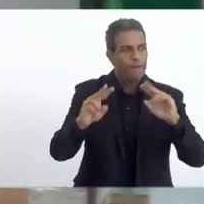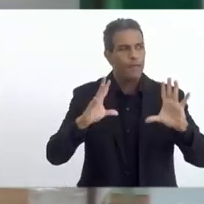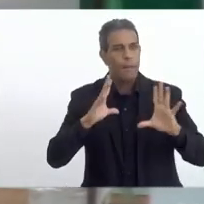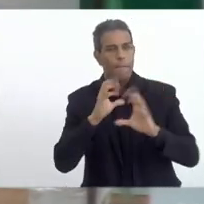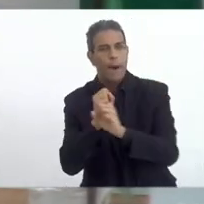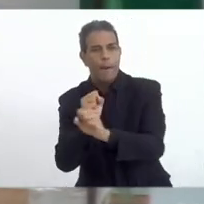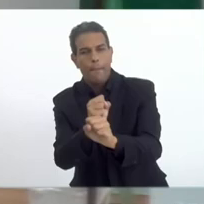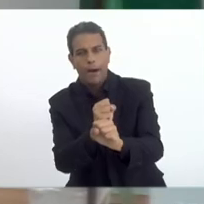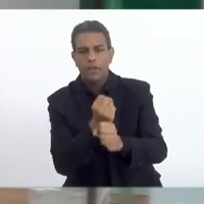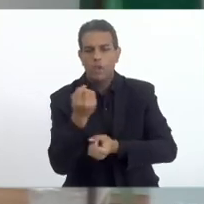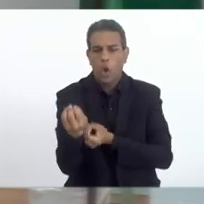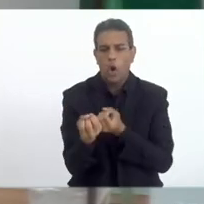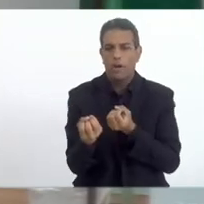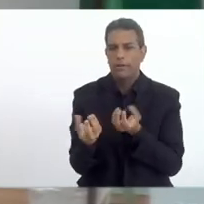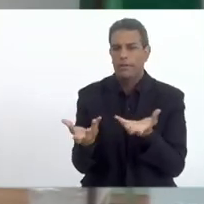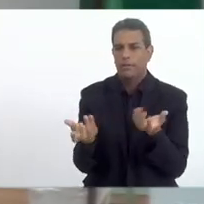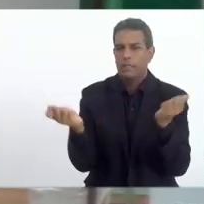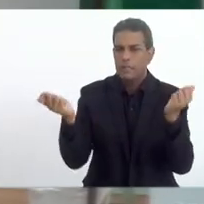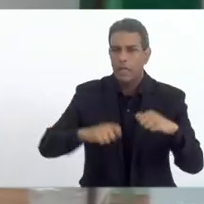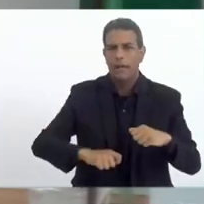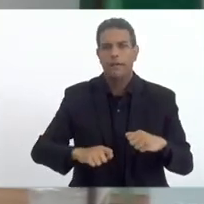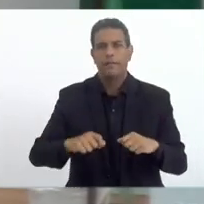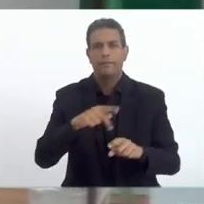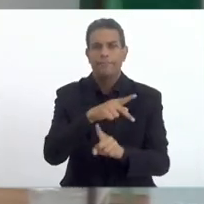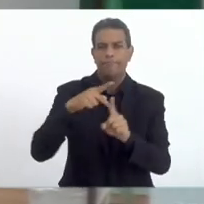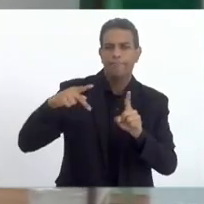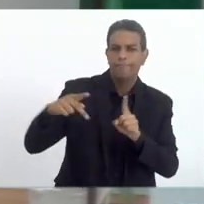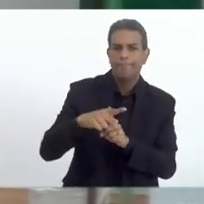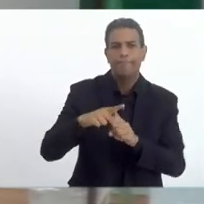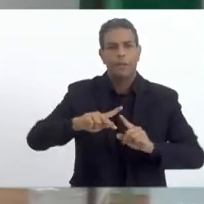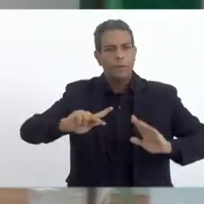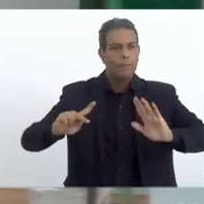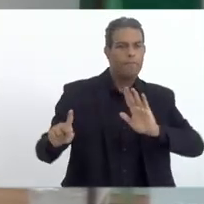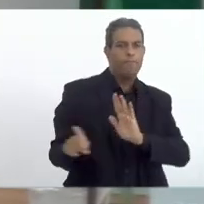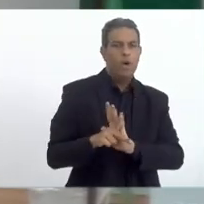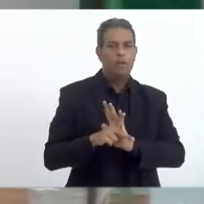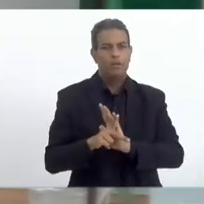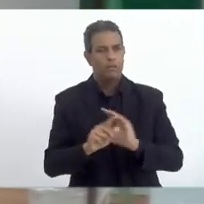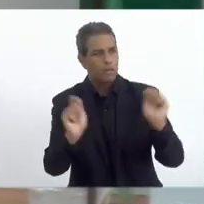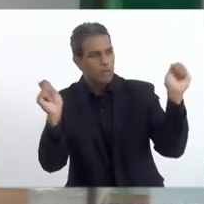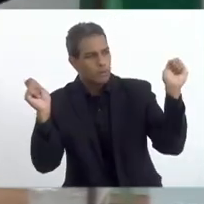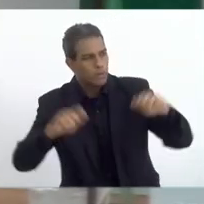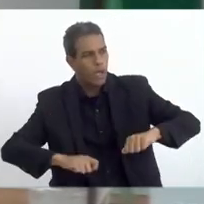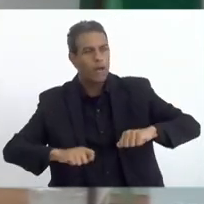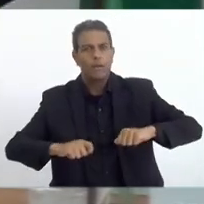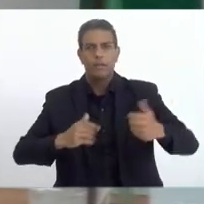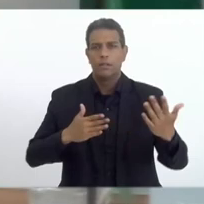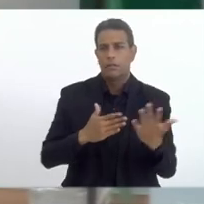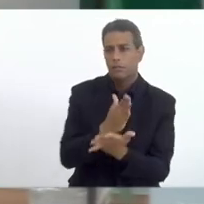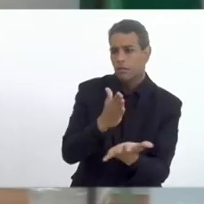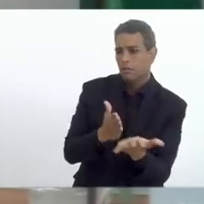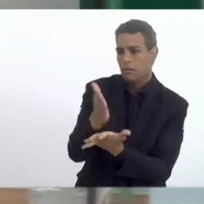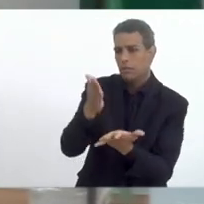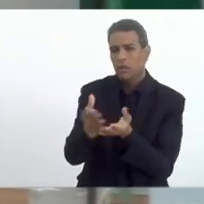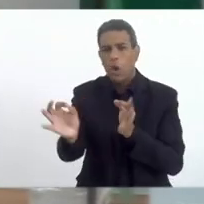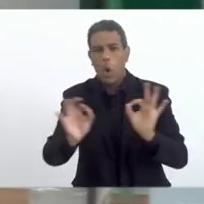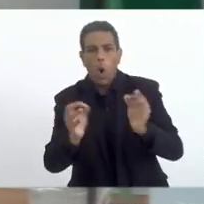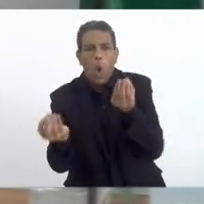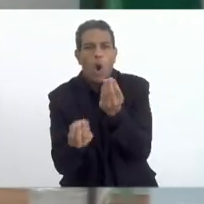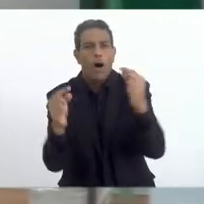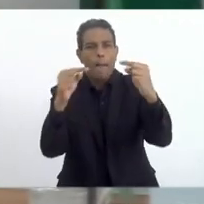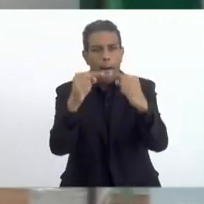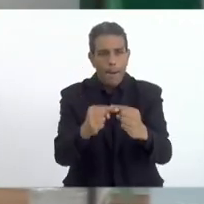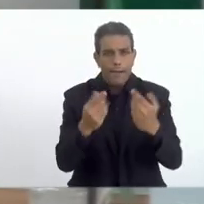aqui, necessitaria o Rio Previdência botar isso no papel e encaminhar o nosso presidente